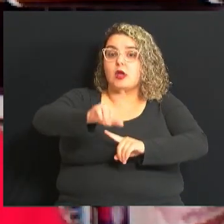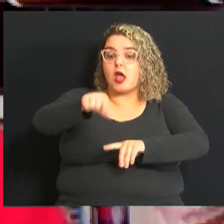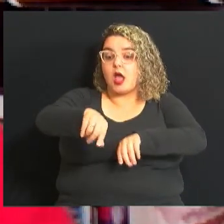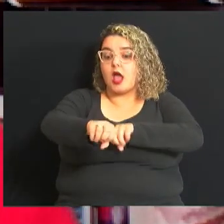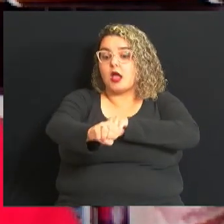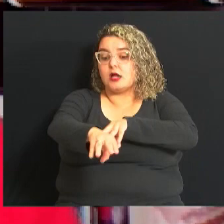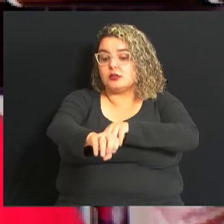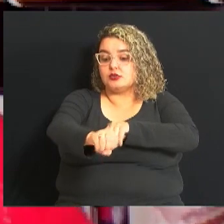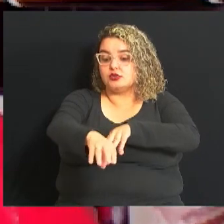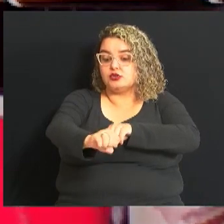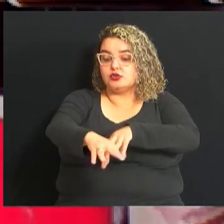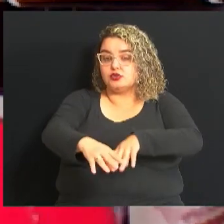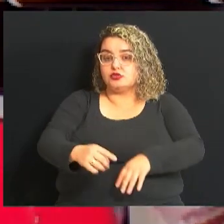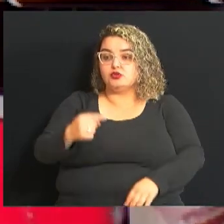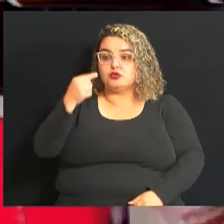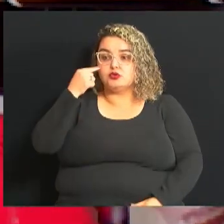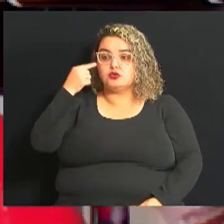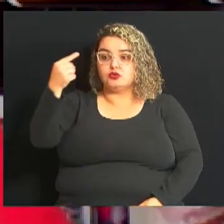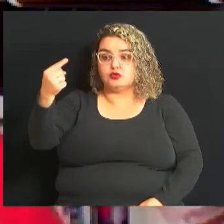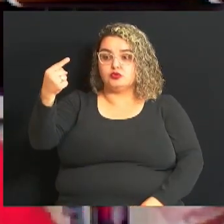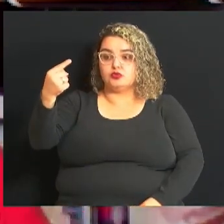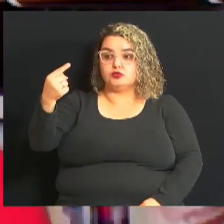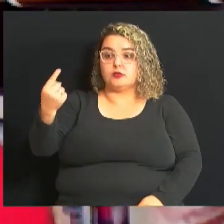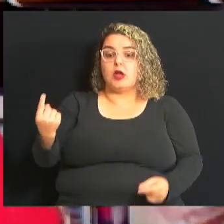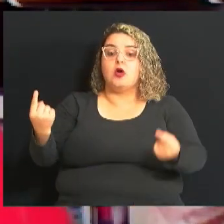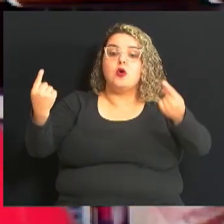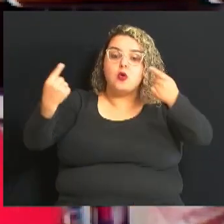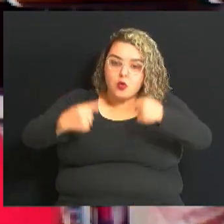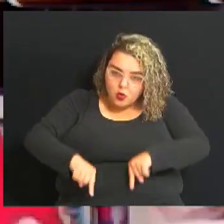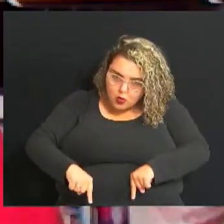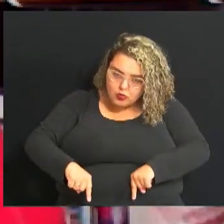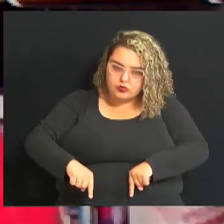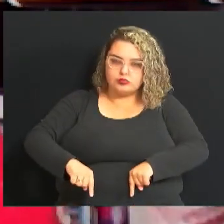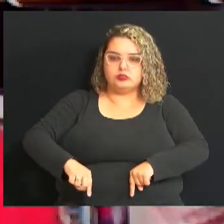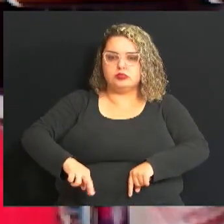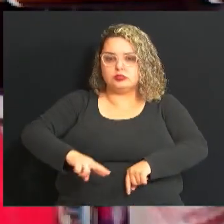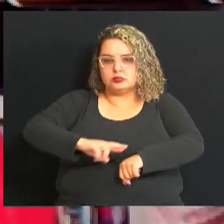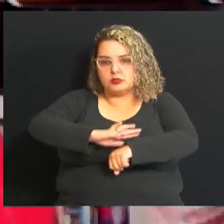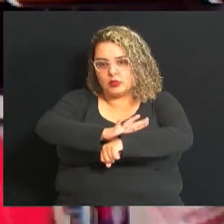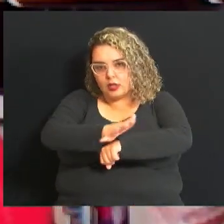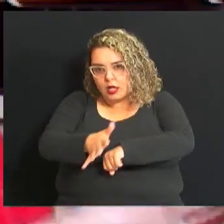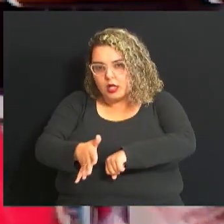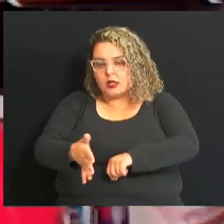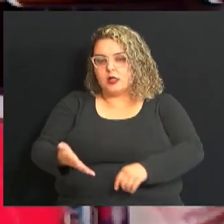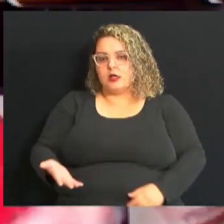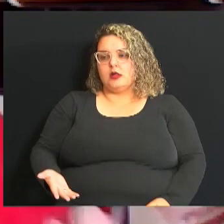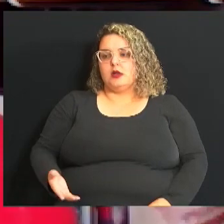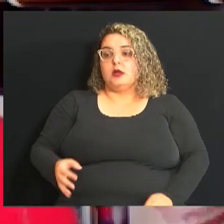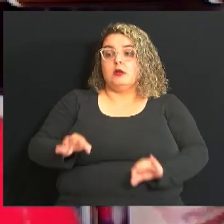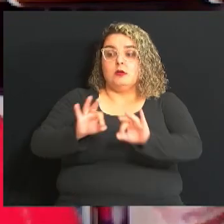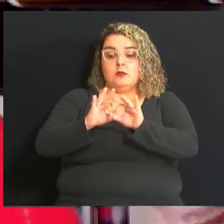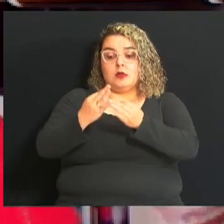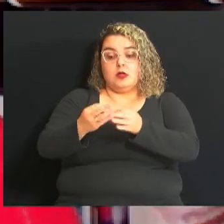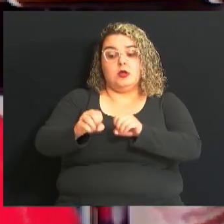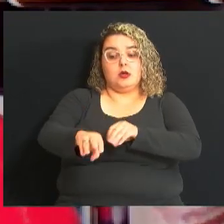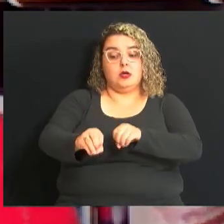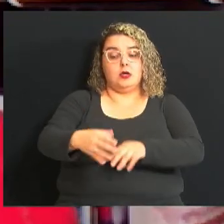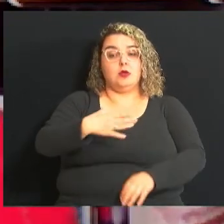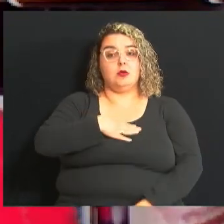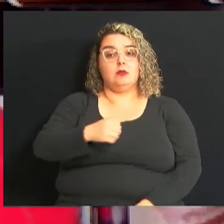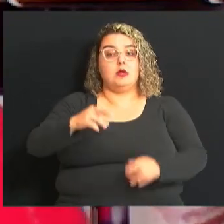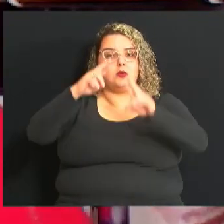numa perspectiva antirracista. As famílias educarem os seus filhos para o